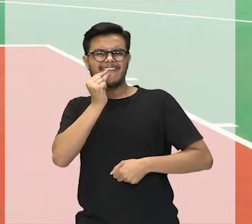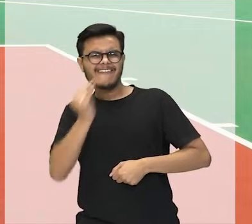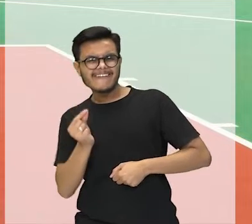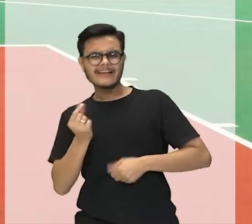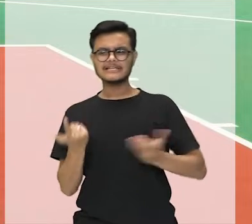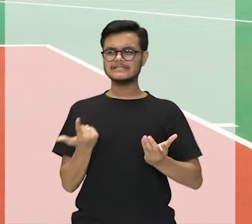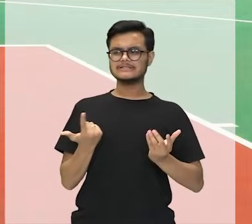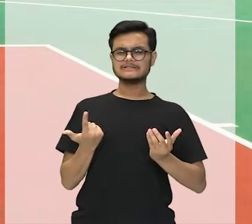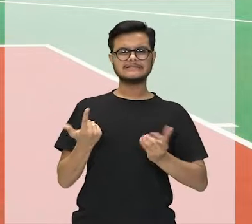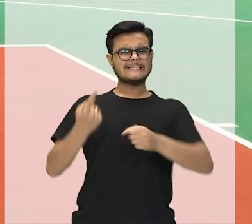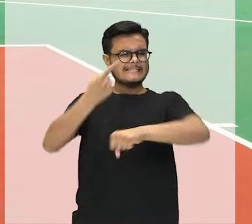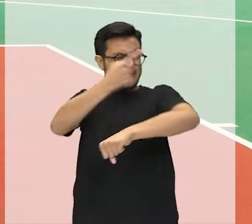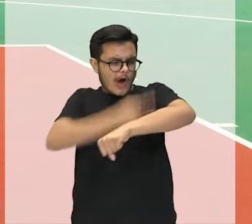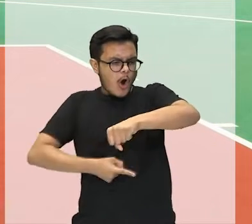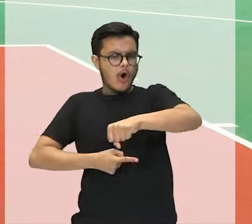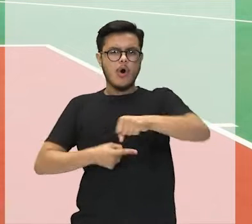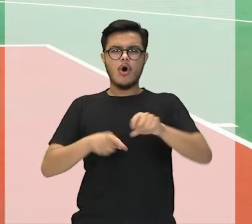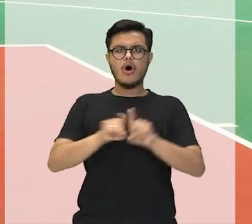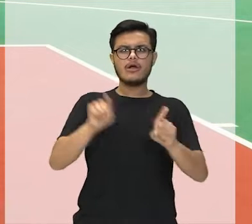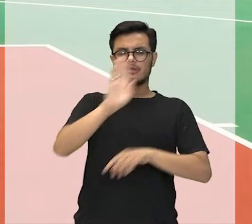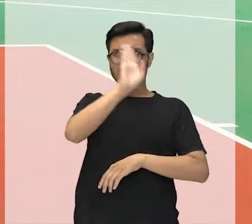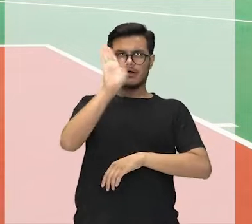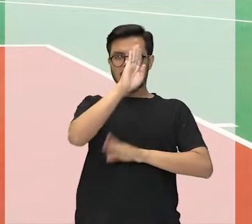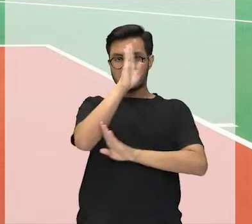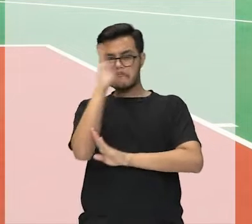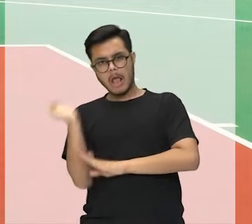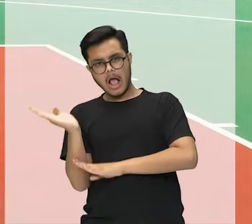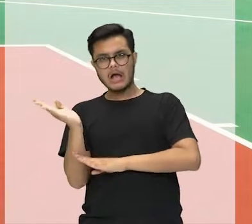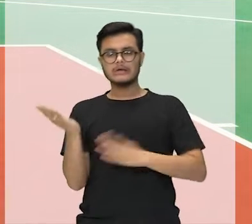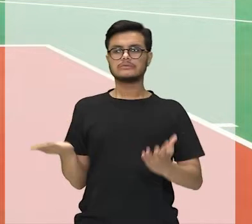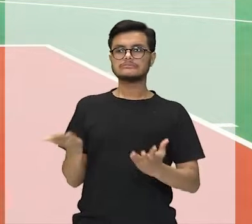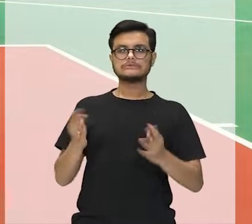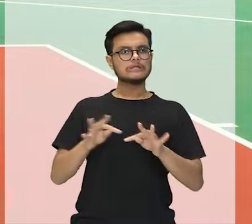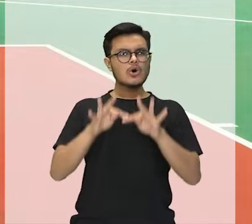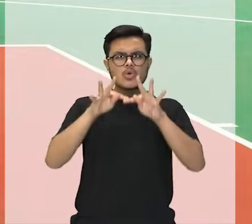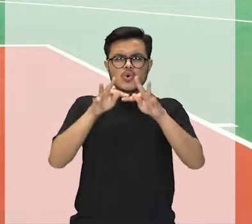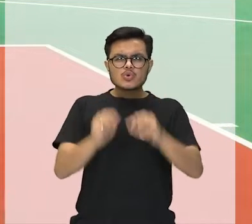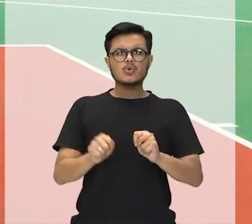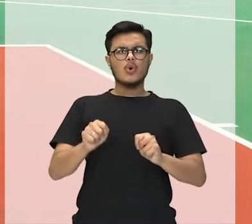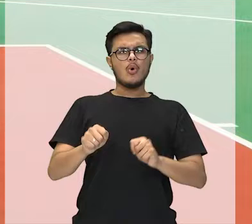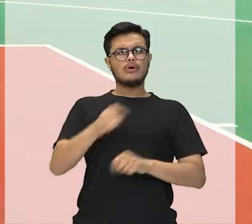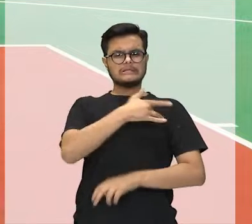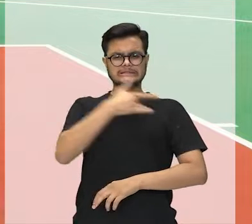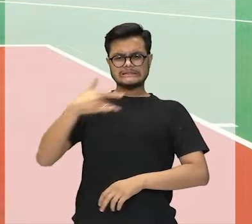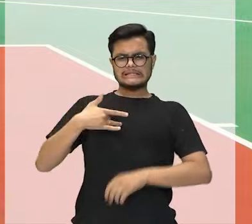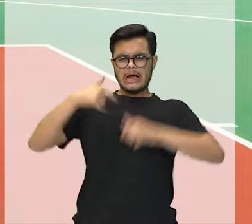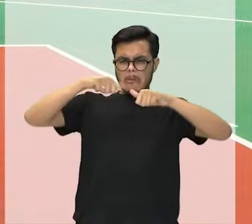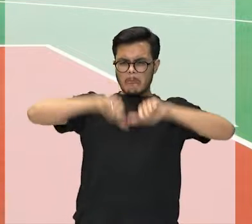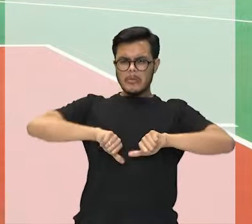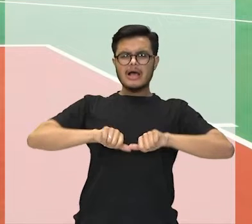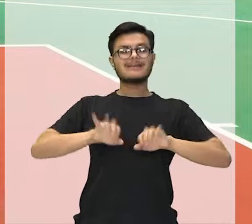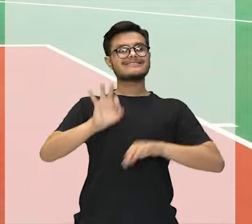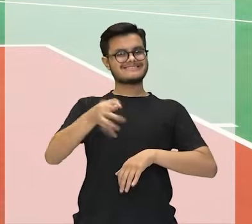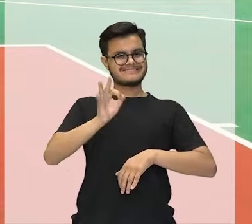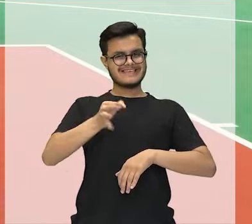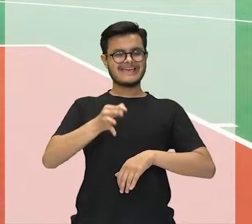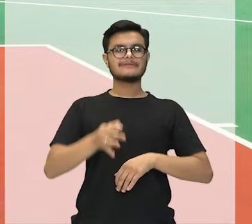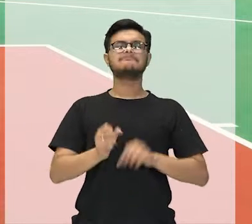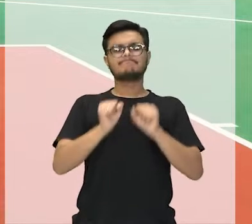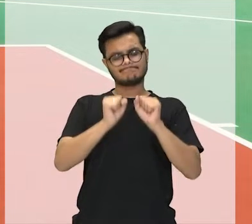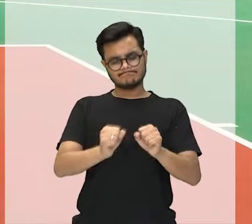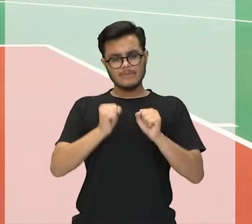dente? Ou um corte? Ou um desmaio? Será que todos eles e outros? Com certeza, tudo